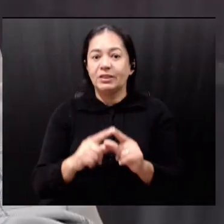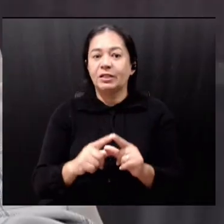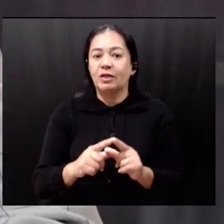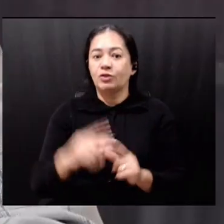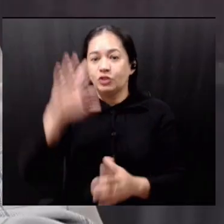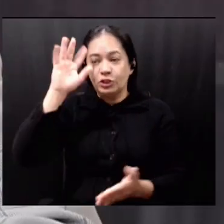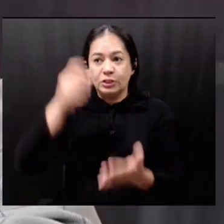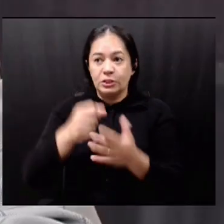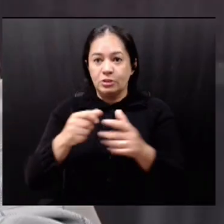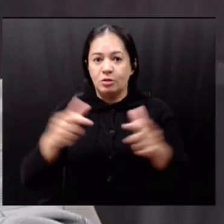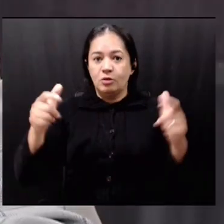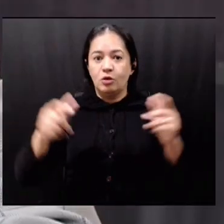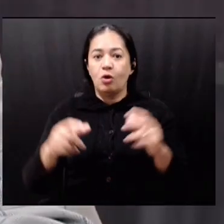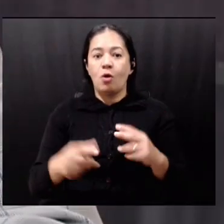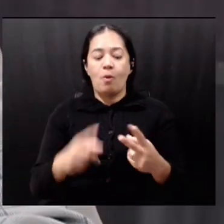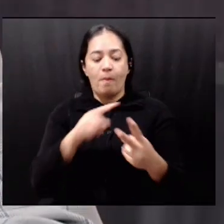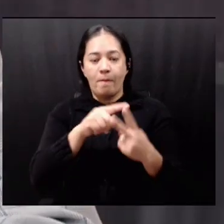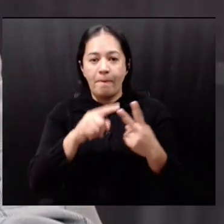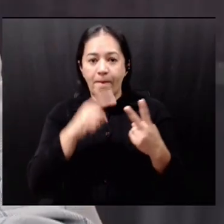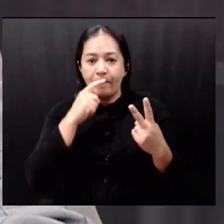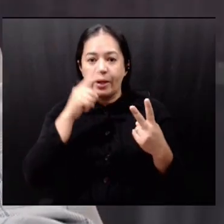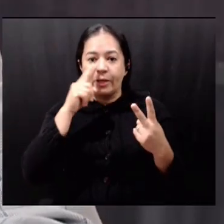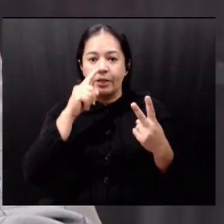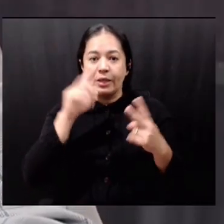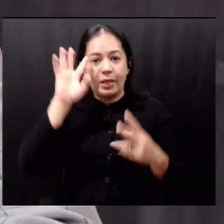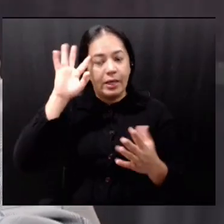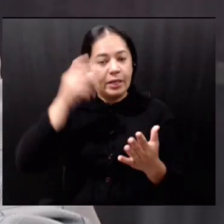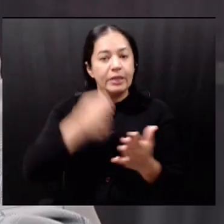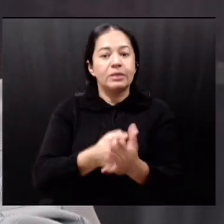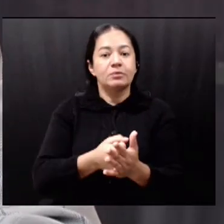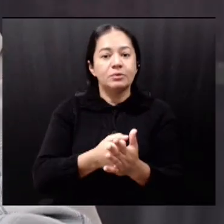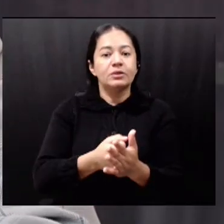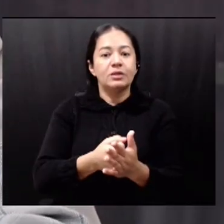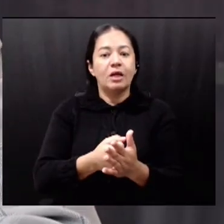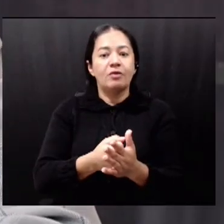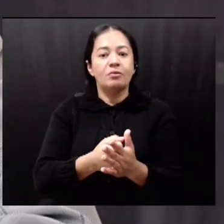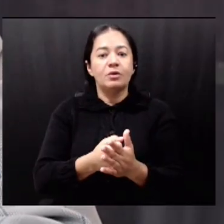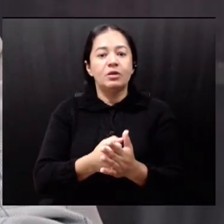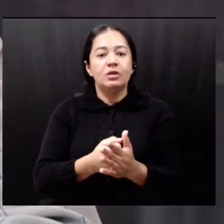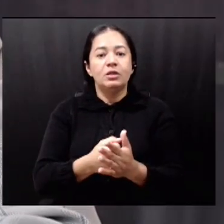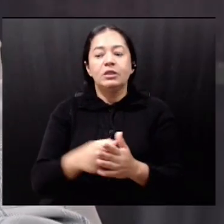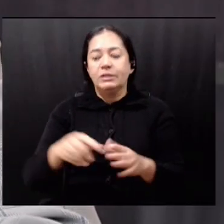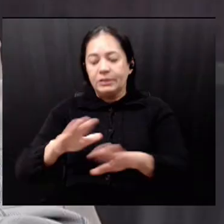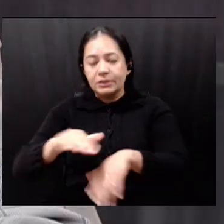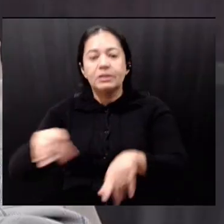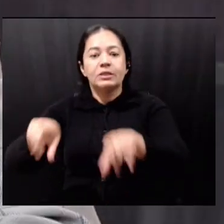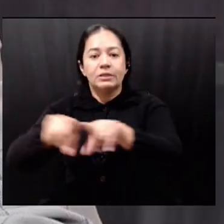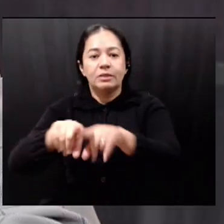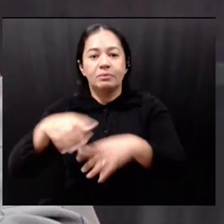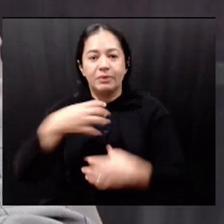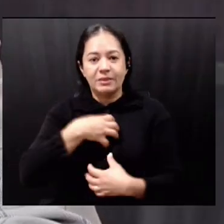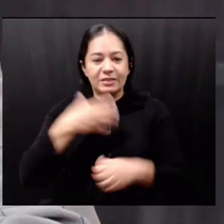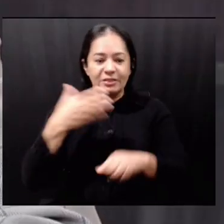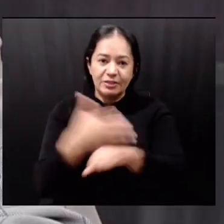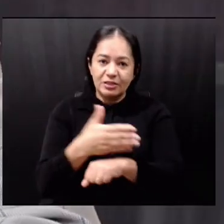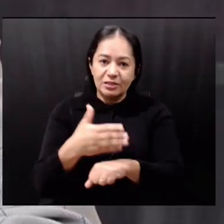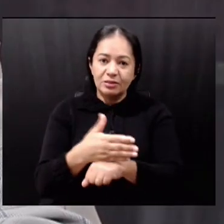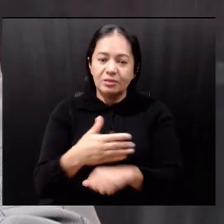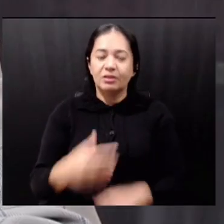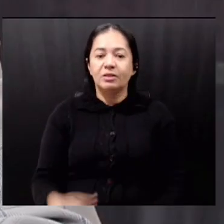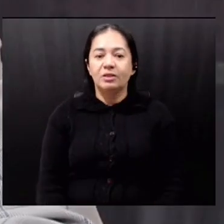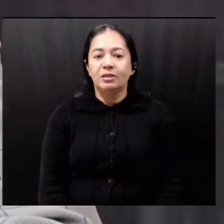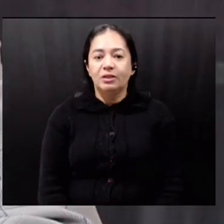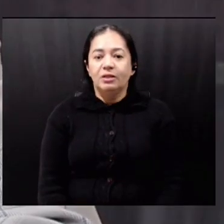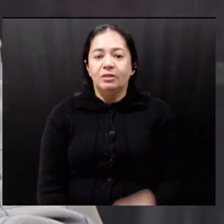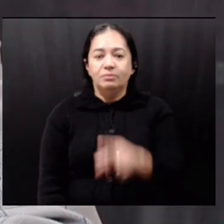são responsáveis por macro decisões e as crianças responsáveis por micro decisões para também se sentir pertencente ali naquela, até você trouxe assim, das